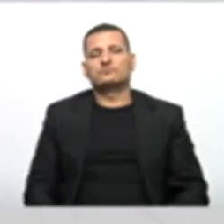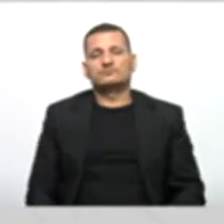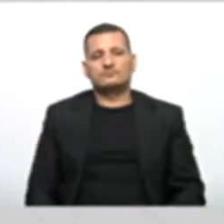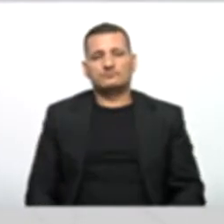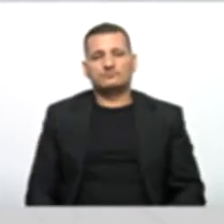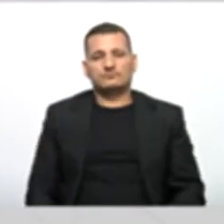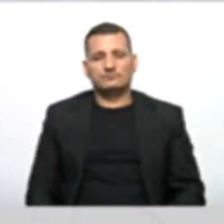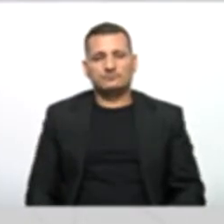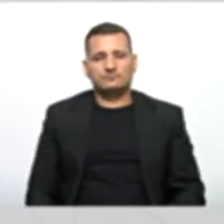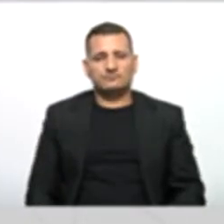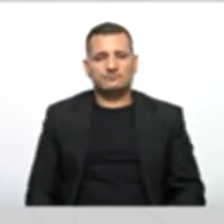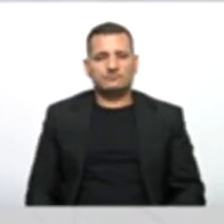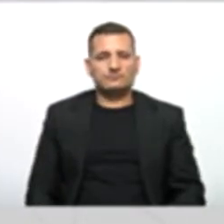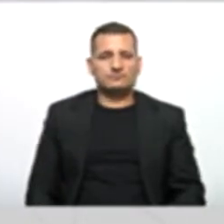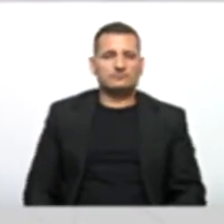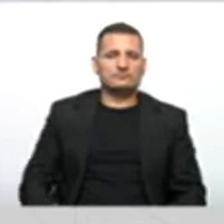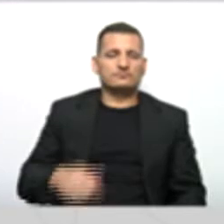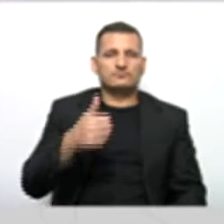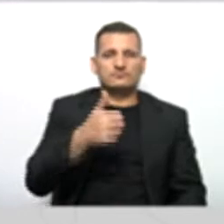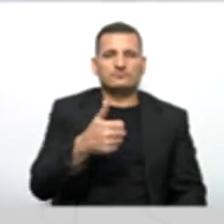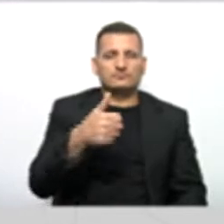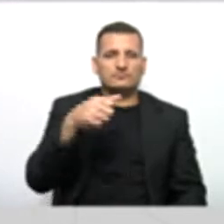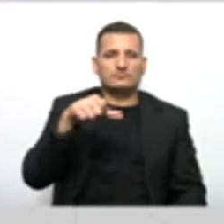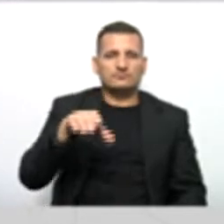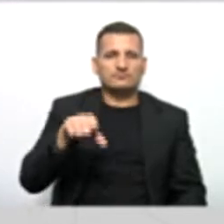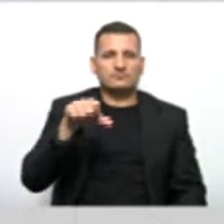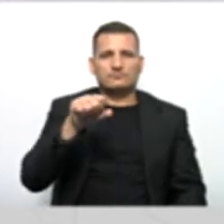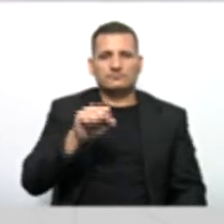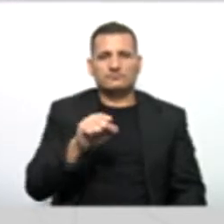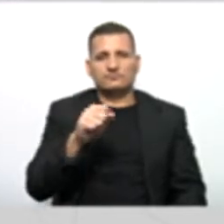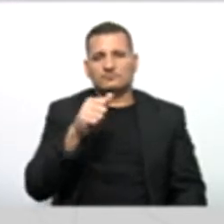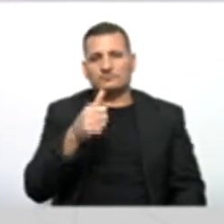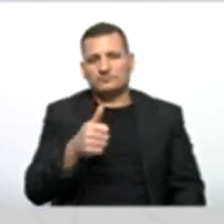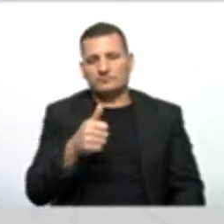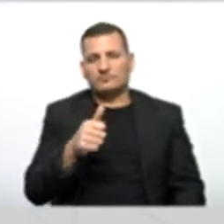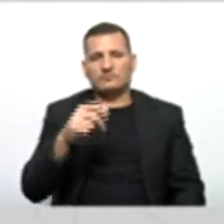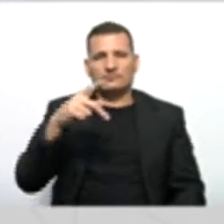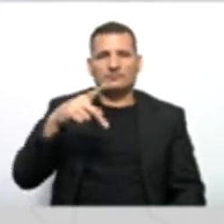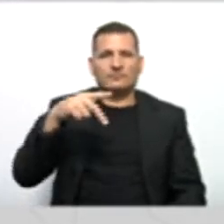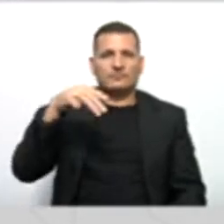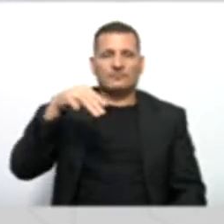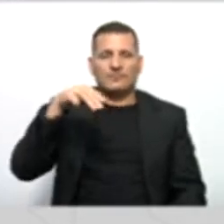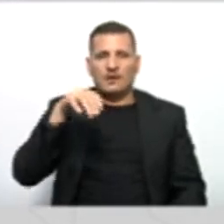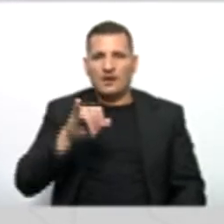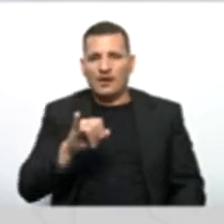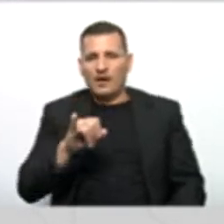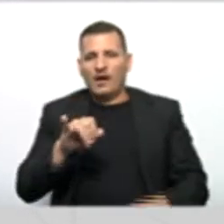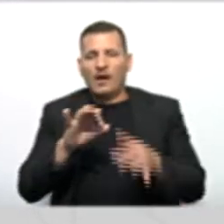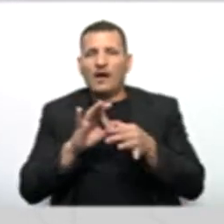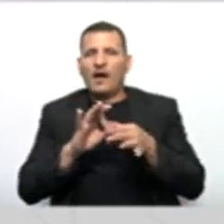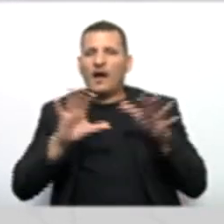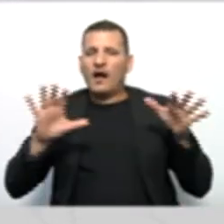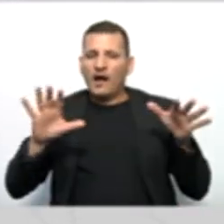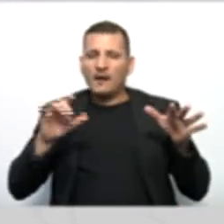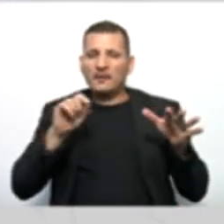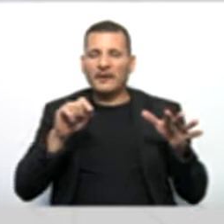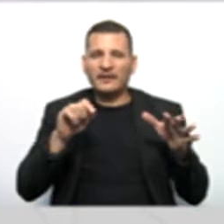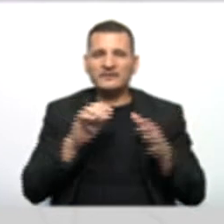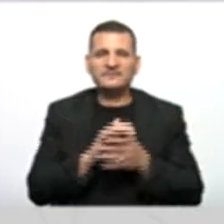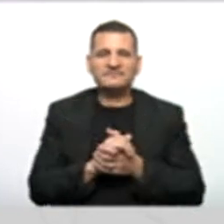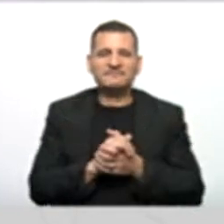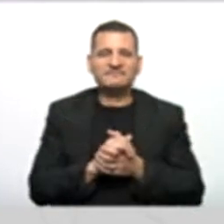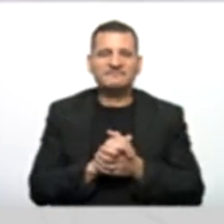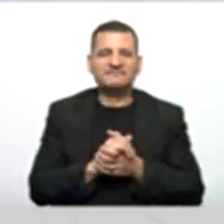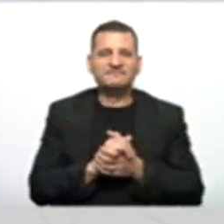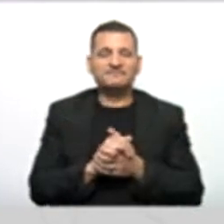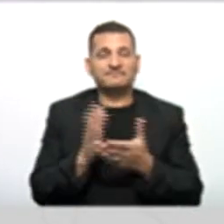Continuando aqui, gente. Em 1981, os diretores do PMI autorizaram o desenvolvimento de um guia de projetos,